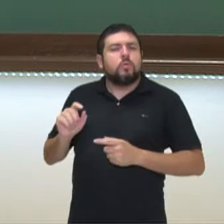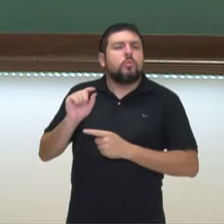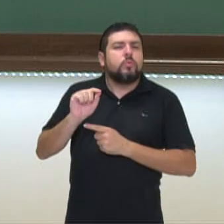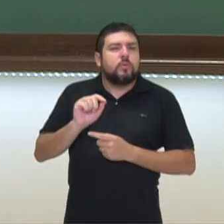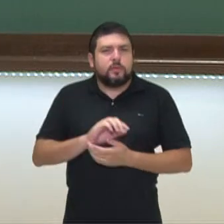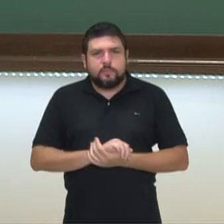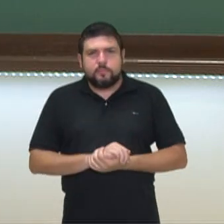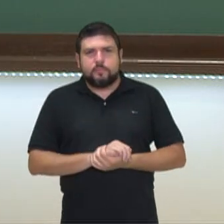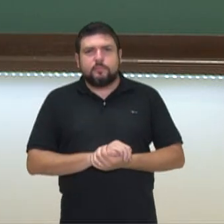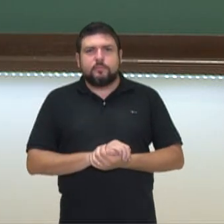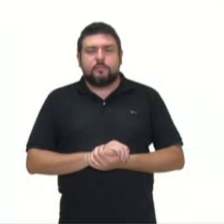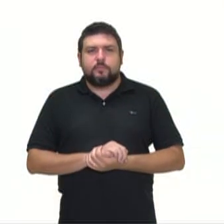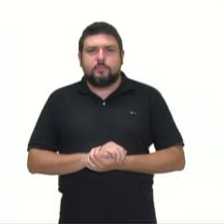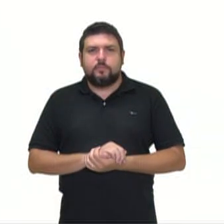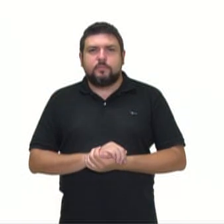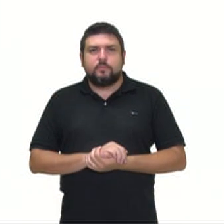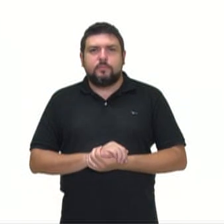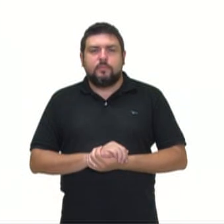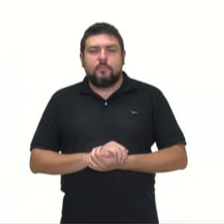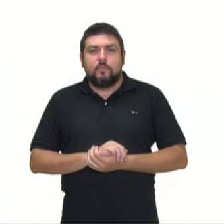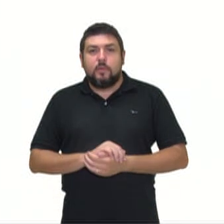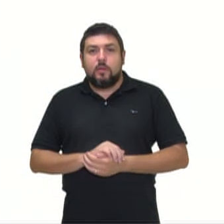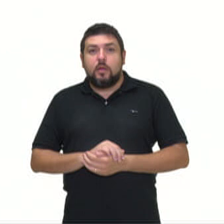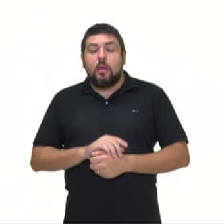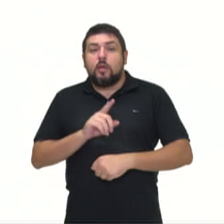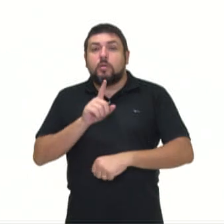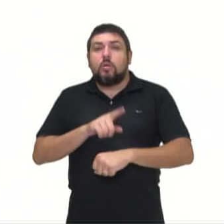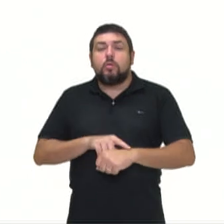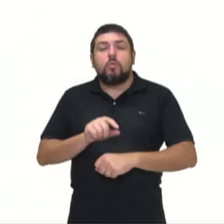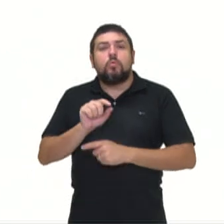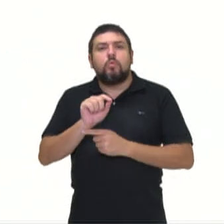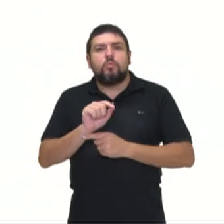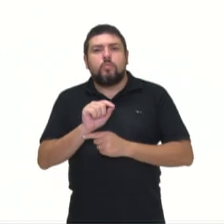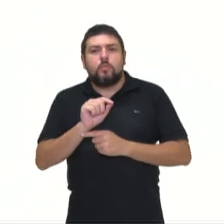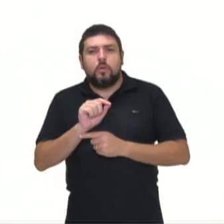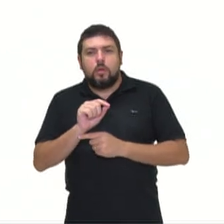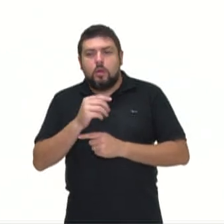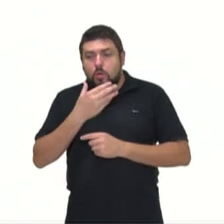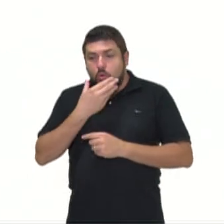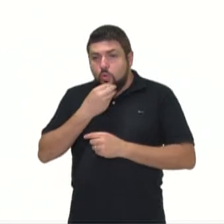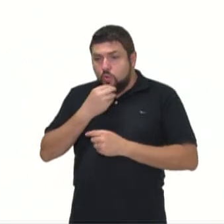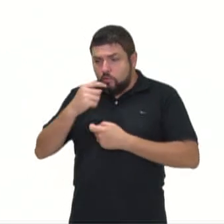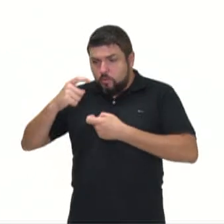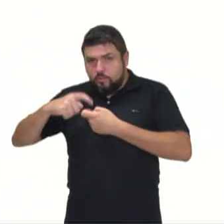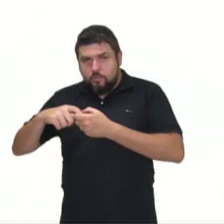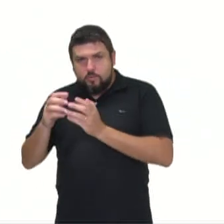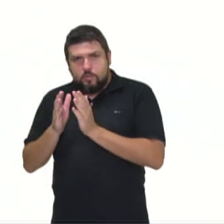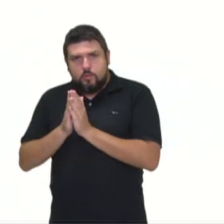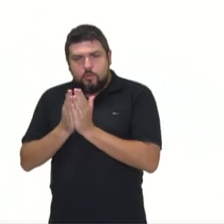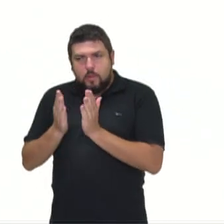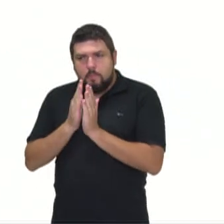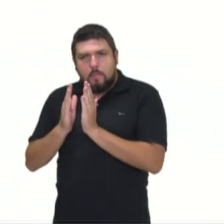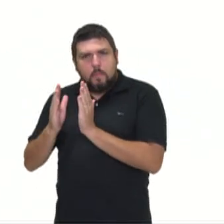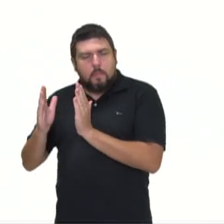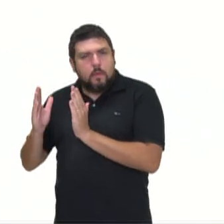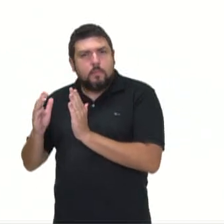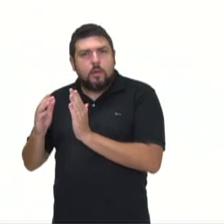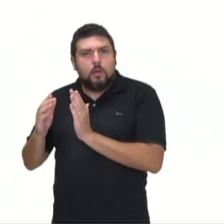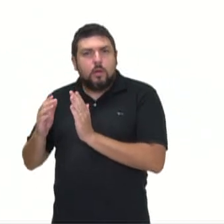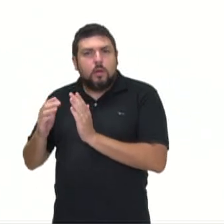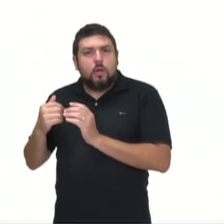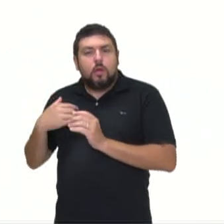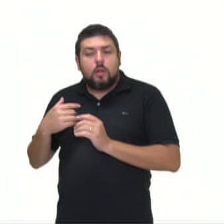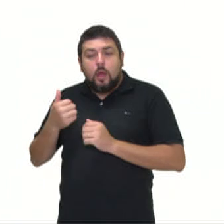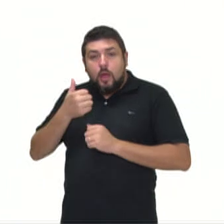Vejamos. O momento em que a mãe, a esposa do livreiro, aparece e pede explicações às meninas sobre o